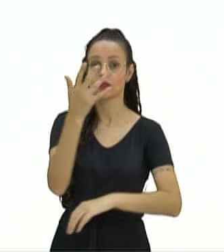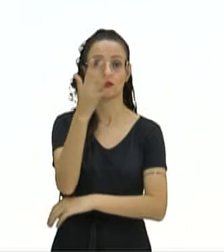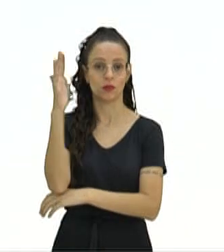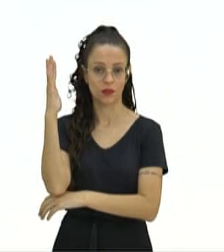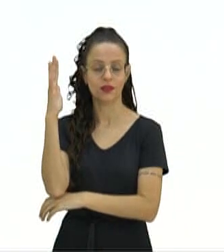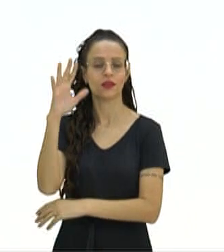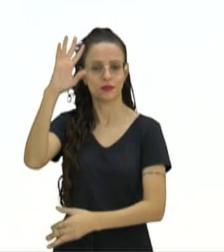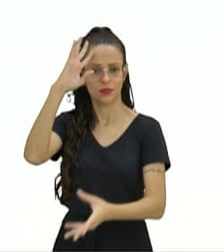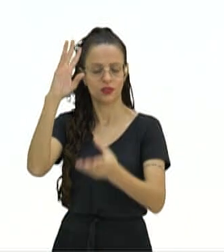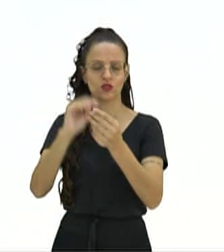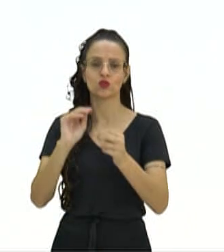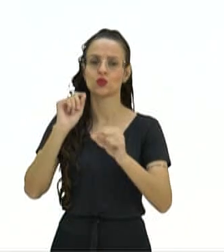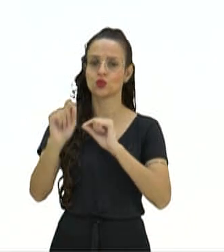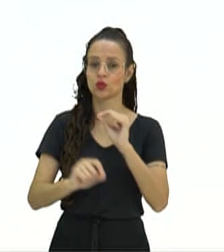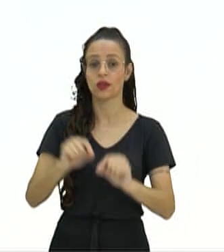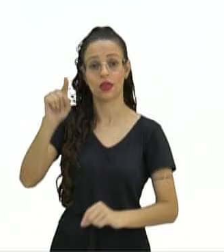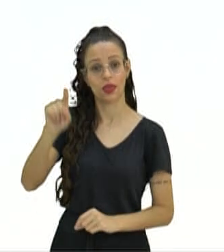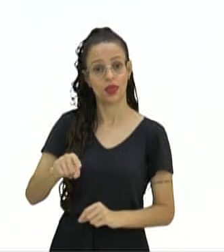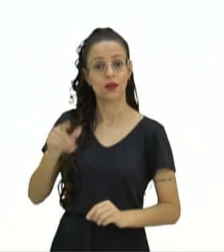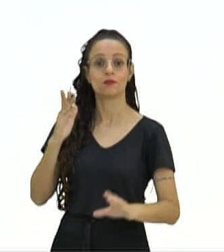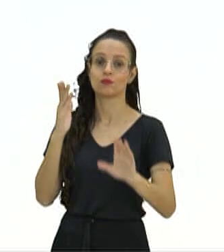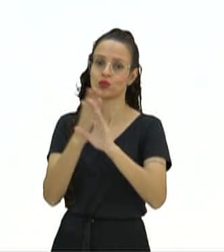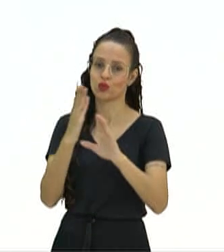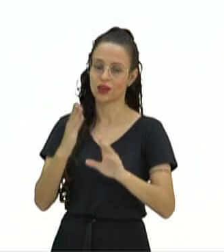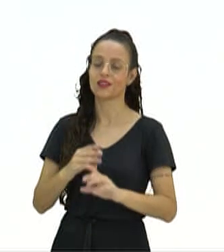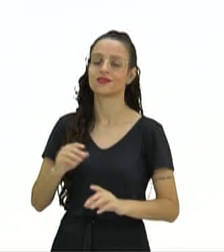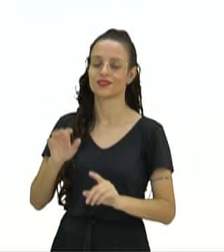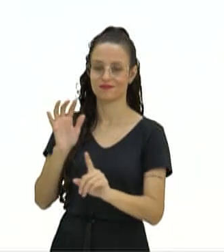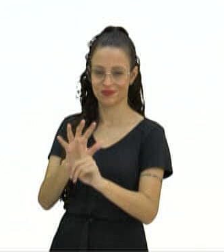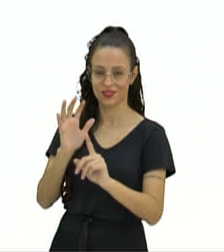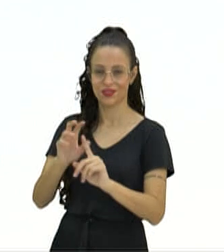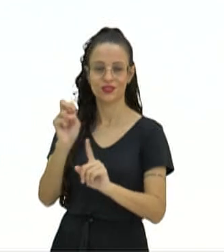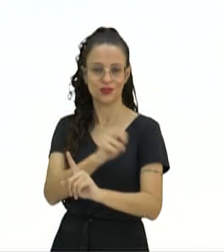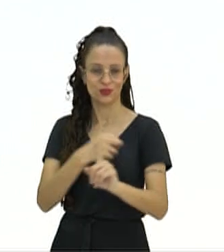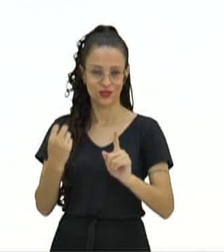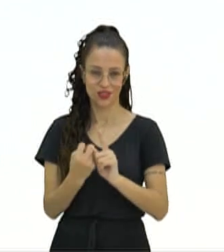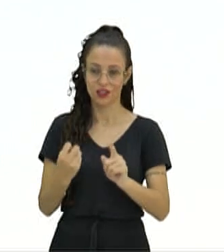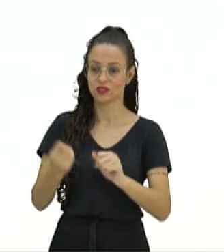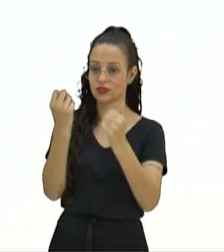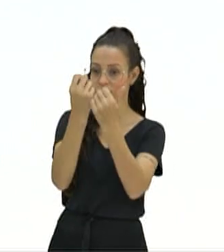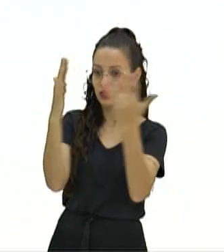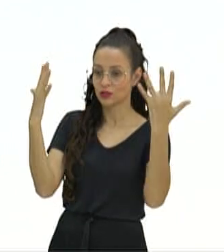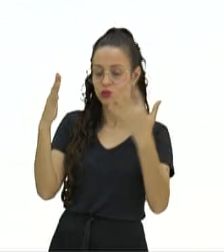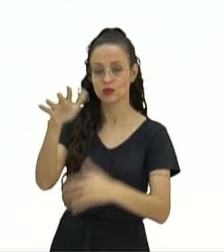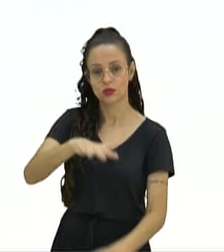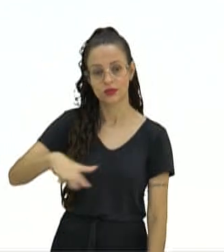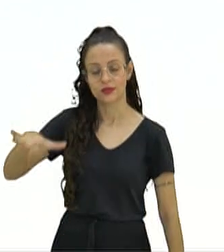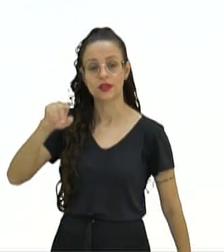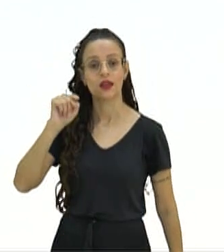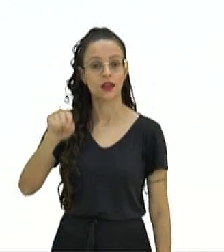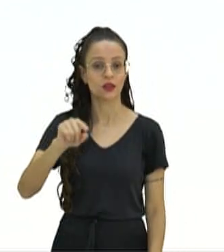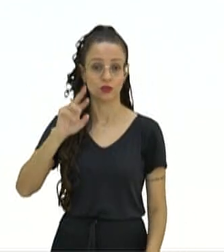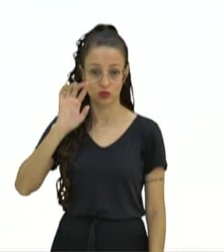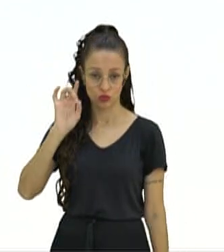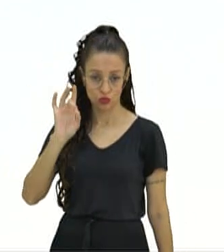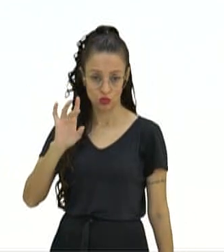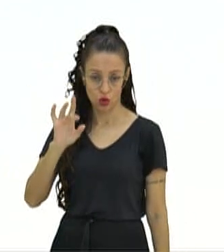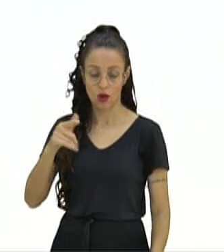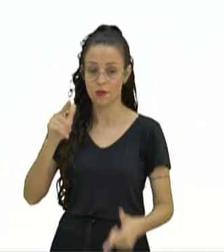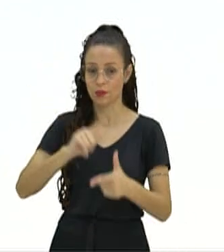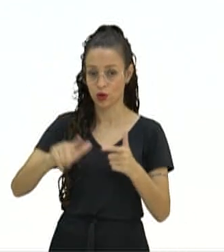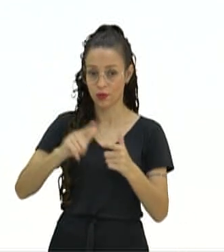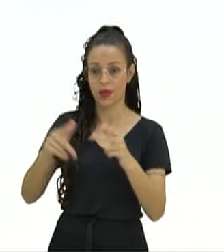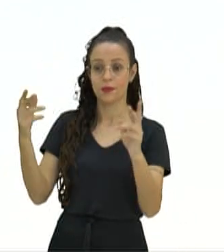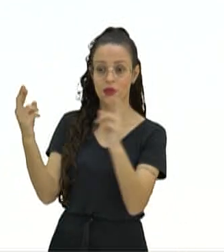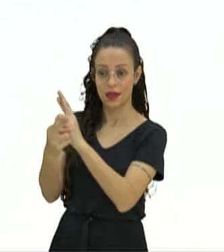ser compreendida como um produto da intervenção da sociedade sobre a natureza. Diz respeito não apenas a problemas relacionados